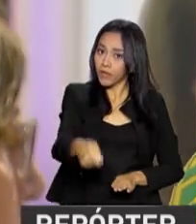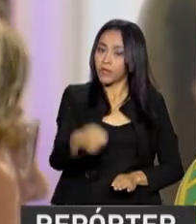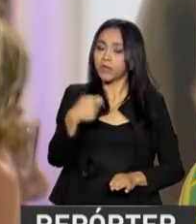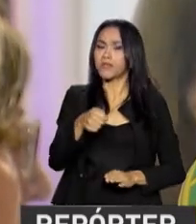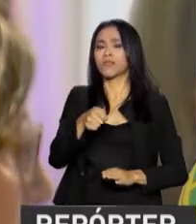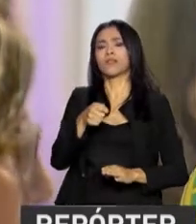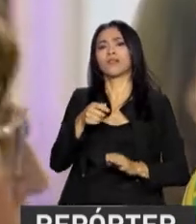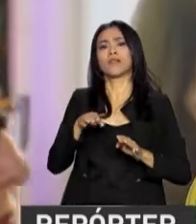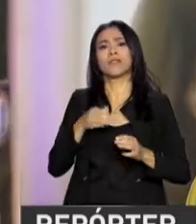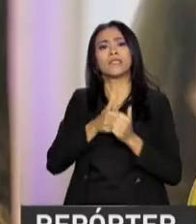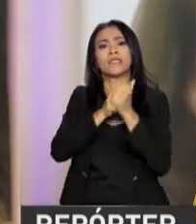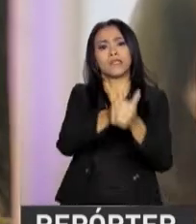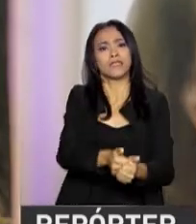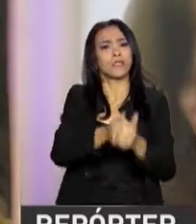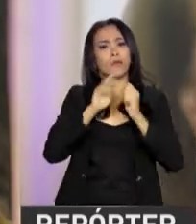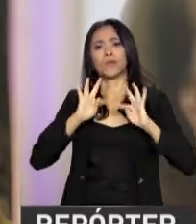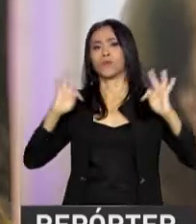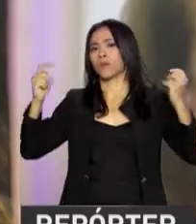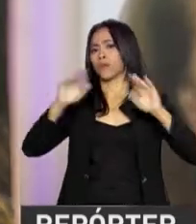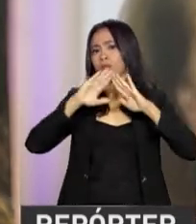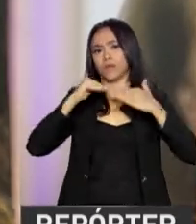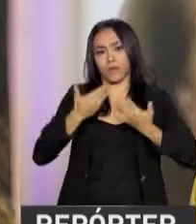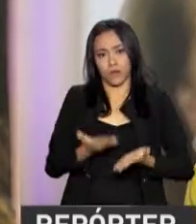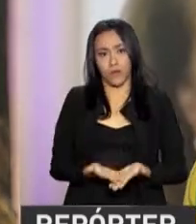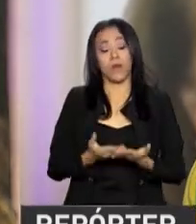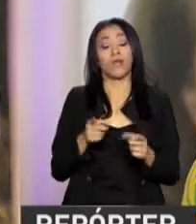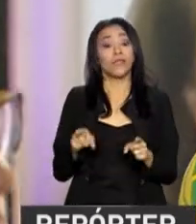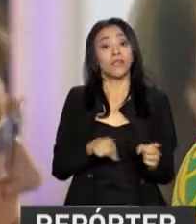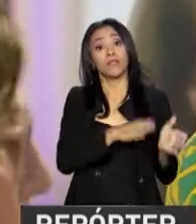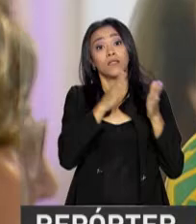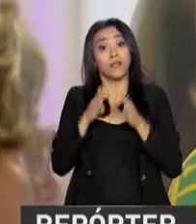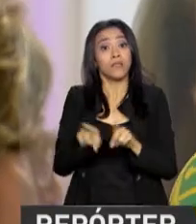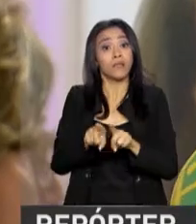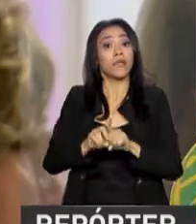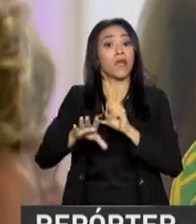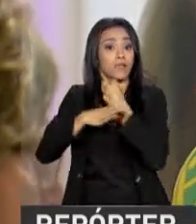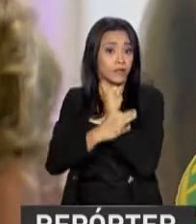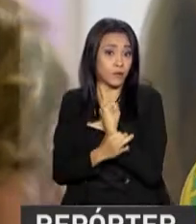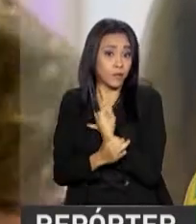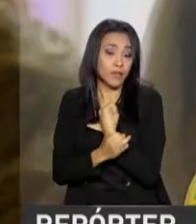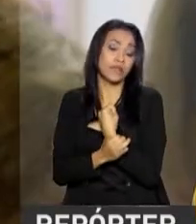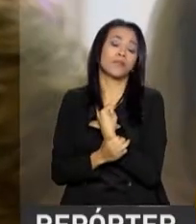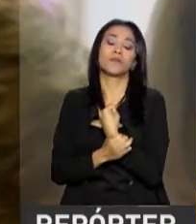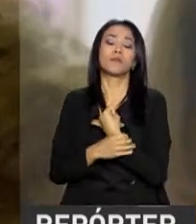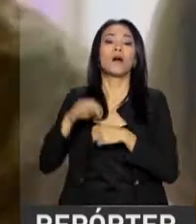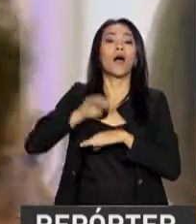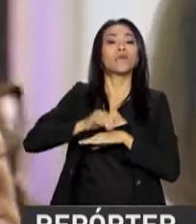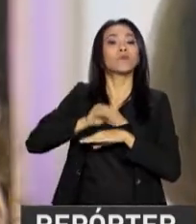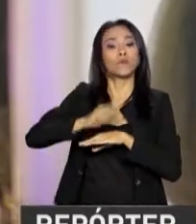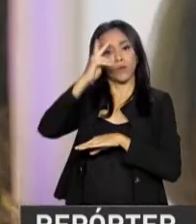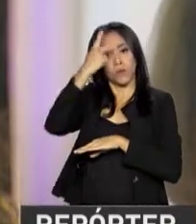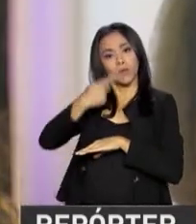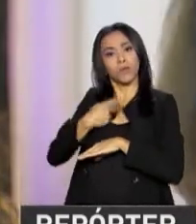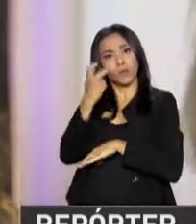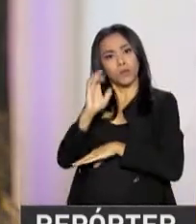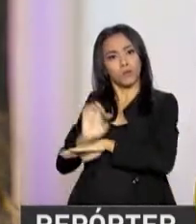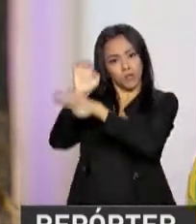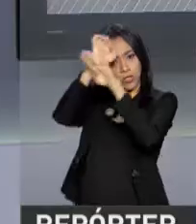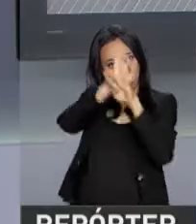por todas as redes de educação do brasil e ao mesmo tempo garantindo o mínimo de autonomia por parte dos estados e dos próprios